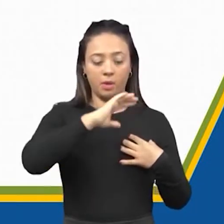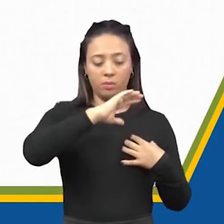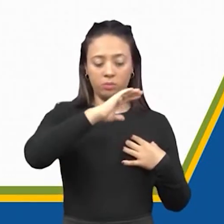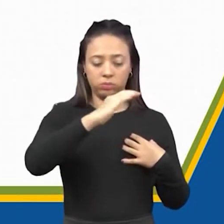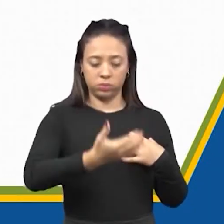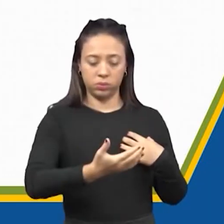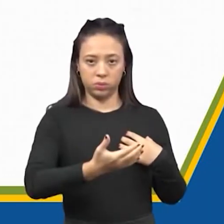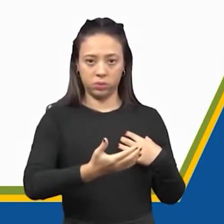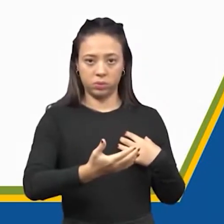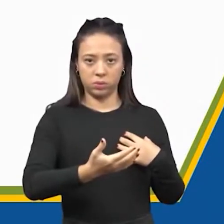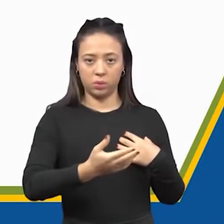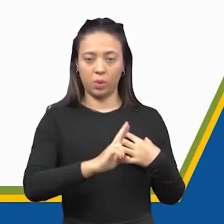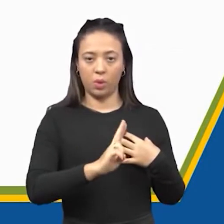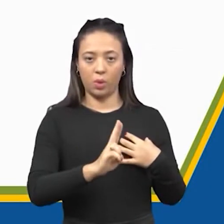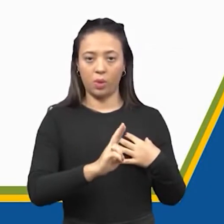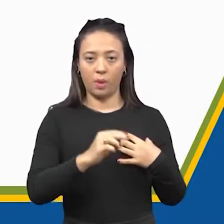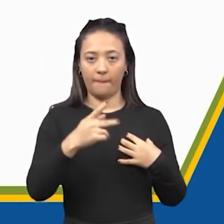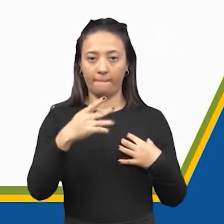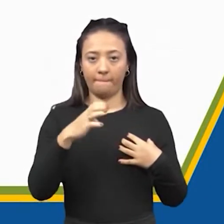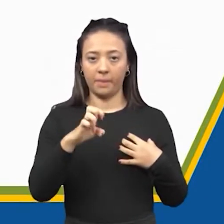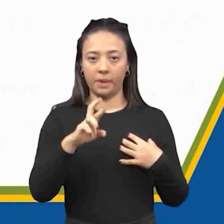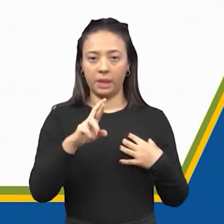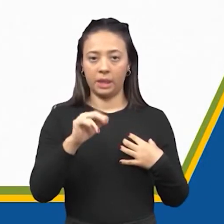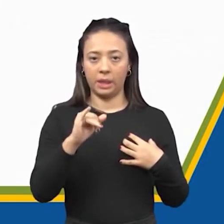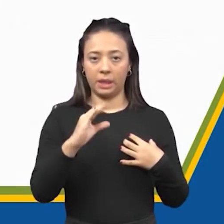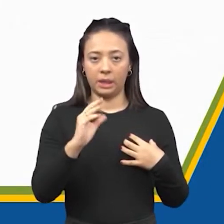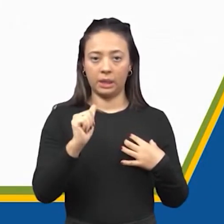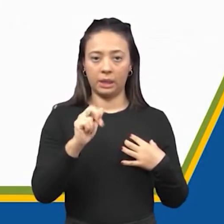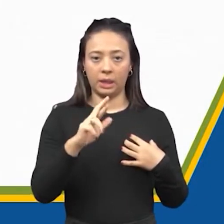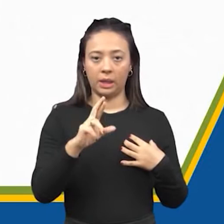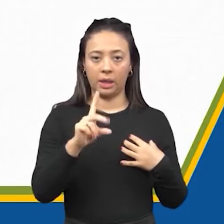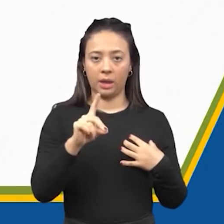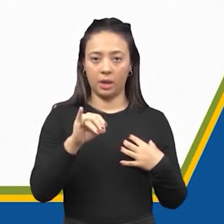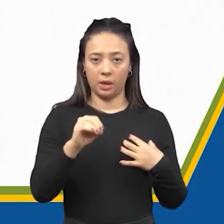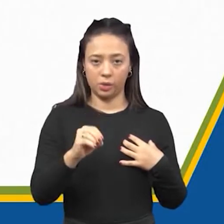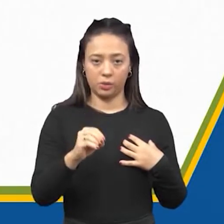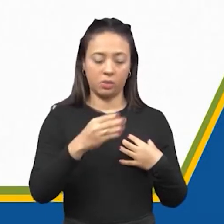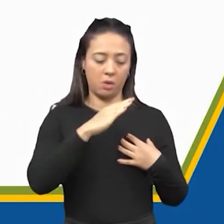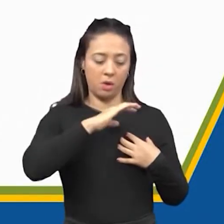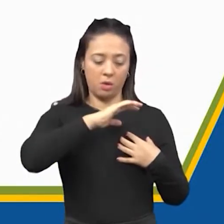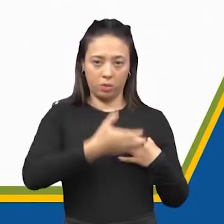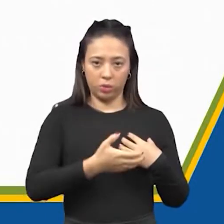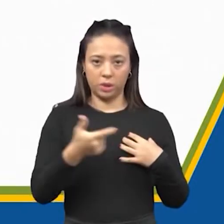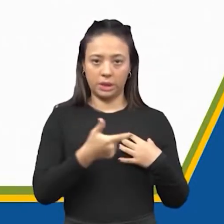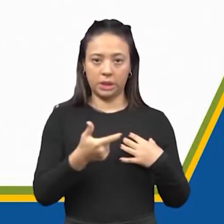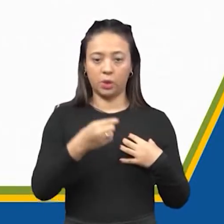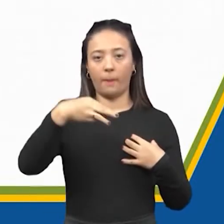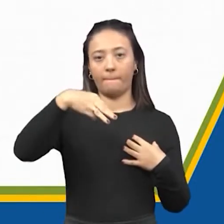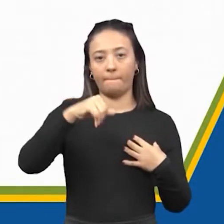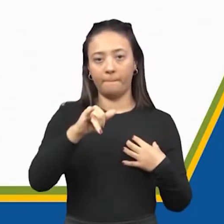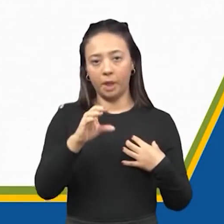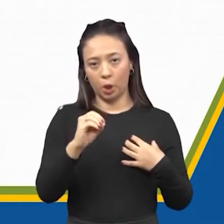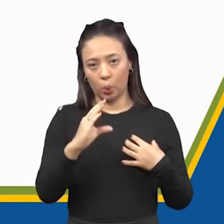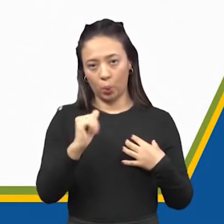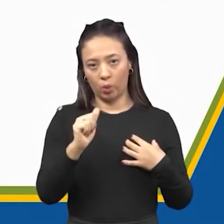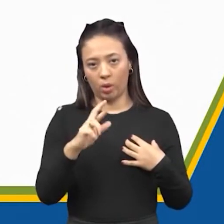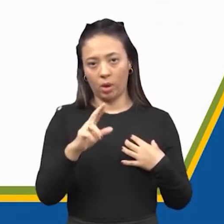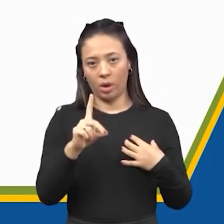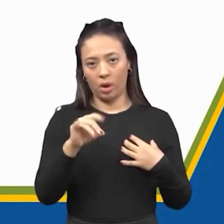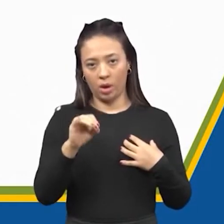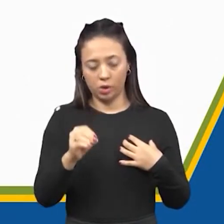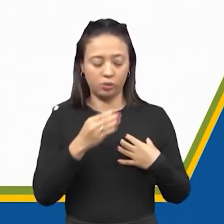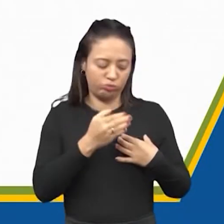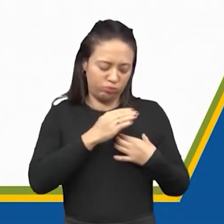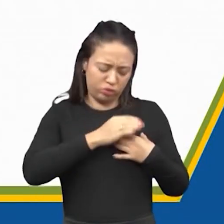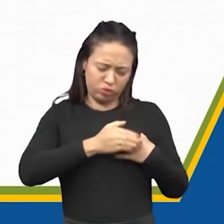camada mais externa, chamada de pericárdio, uma camada mediana, chamada de miocárdio, e uma camada